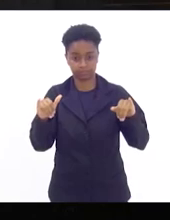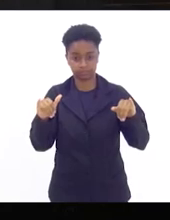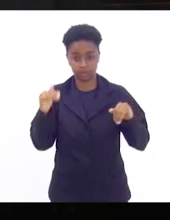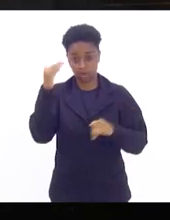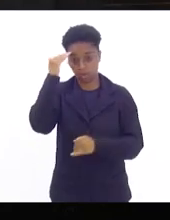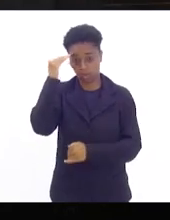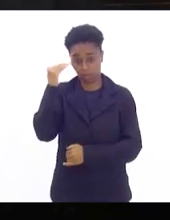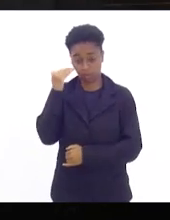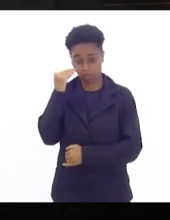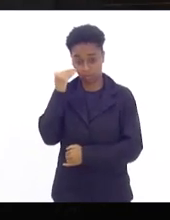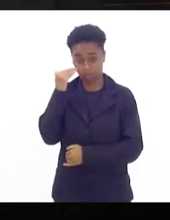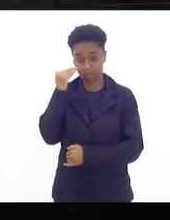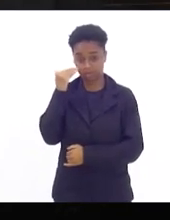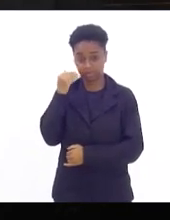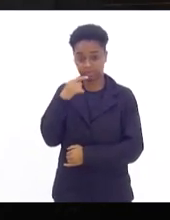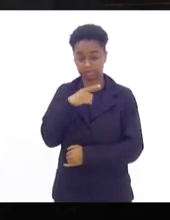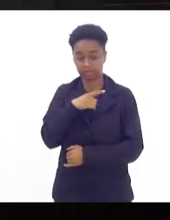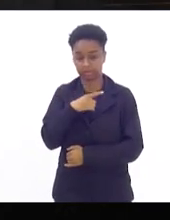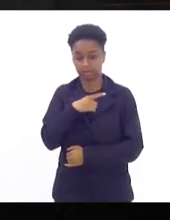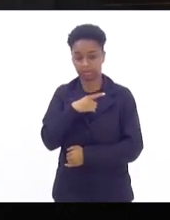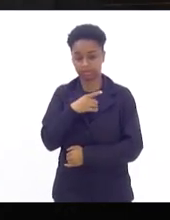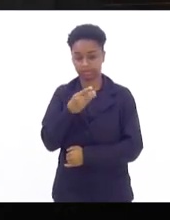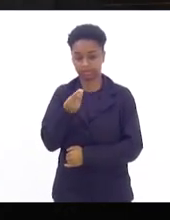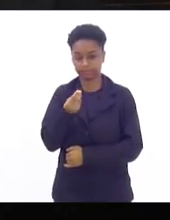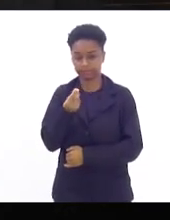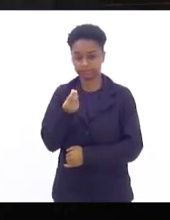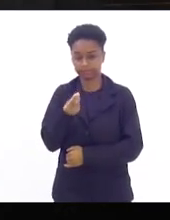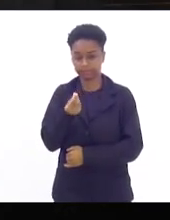Coreia tinha